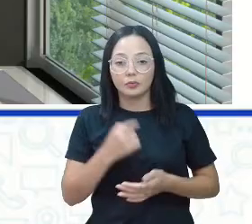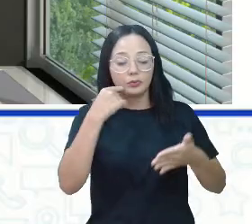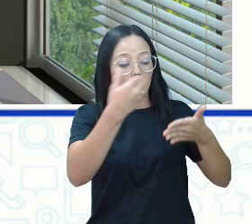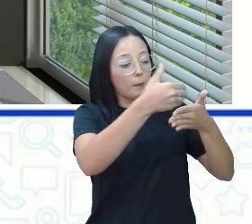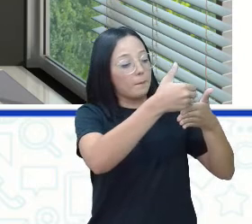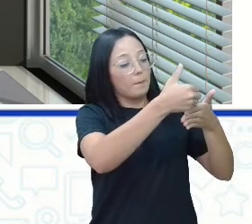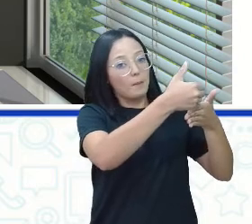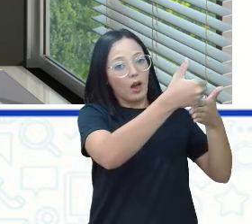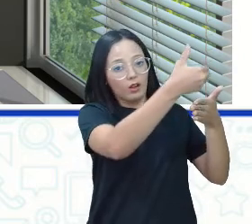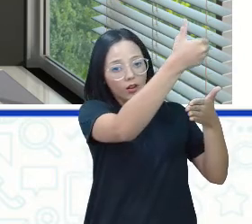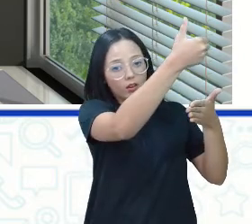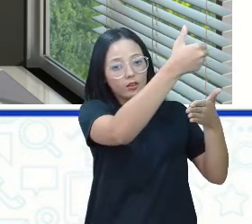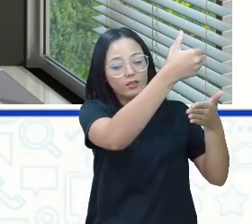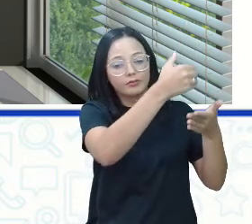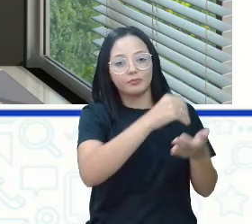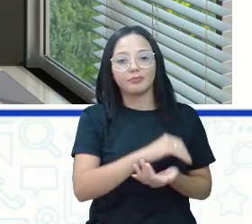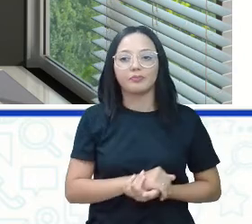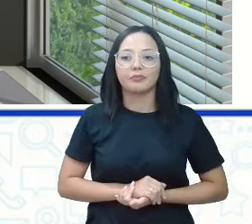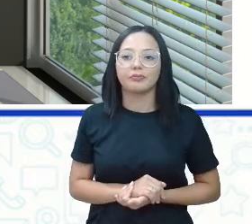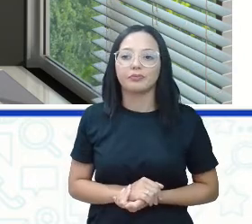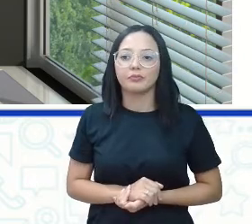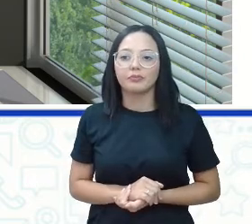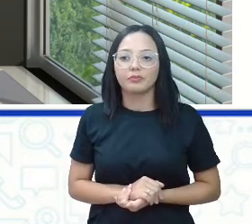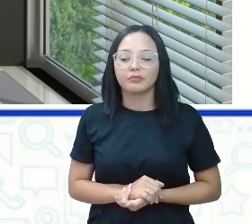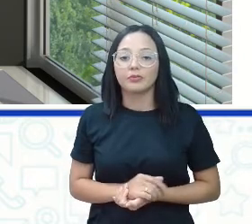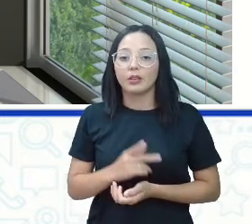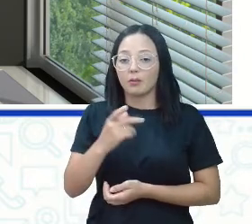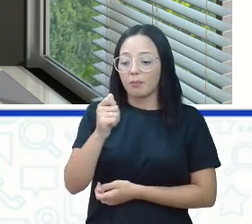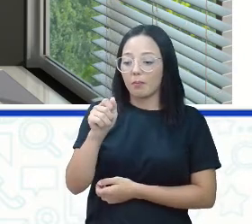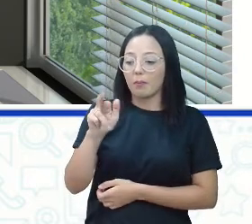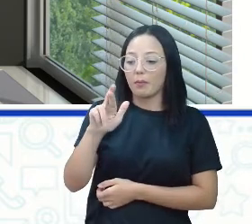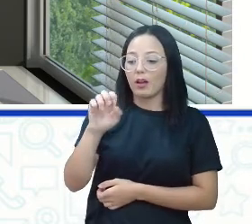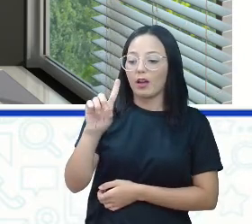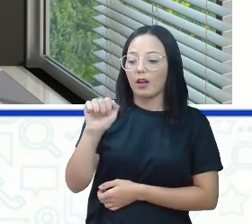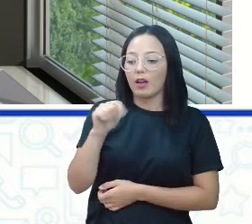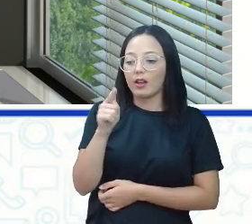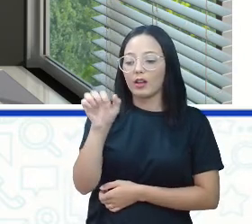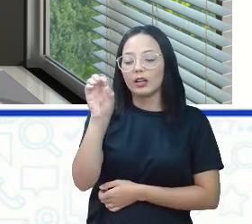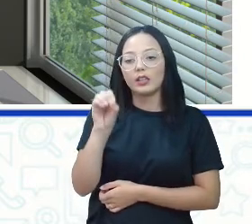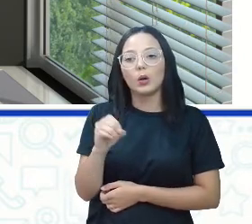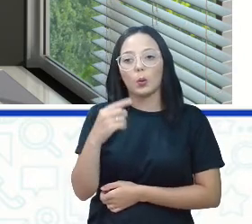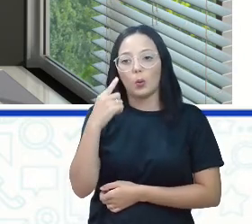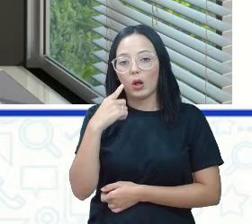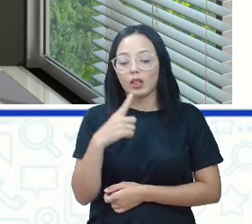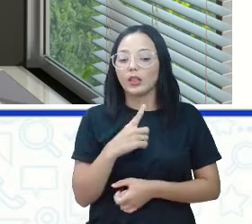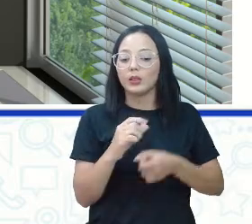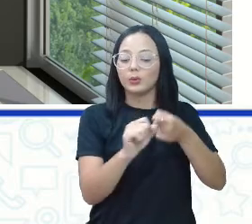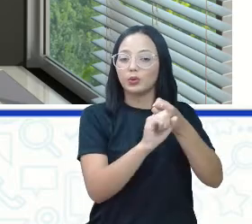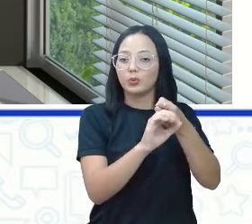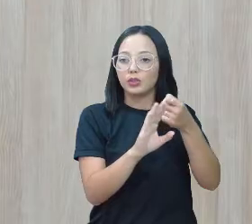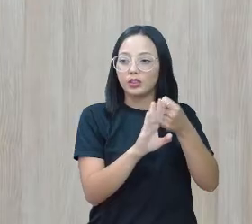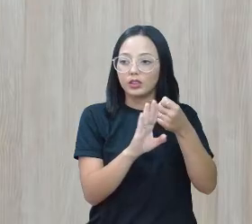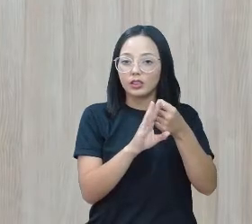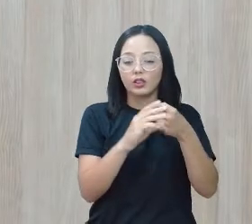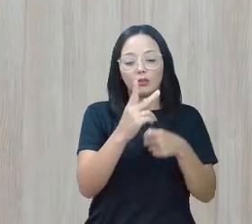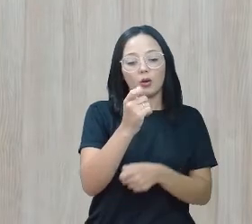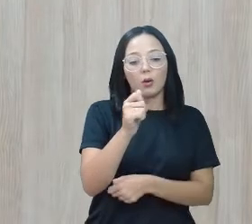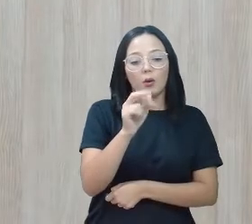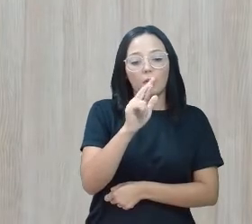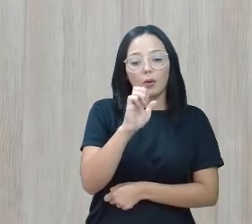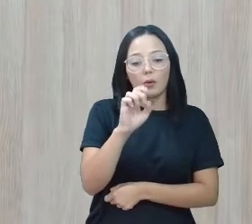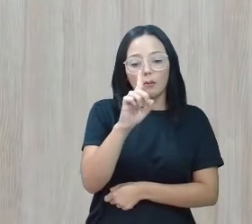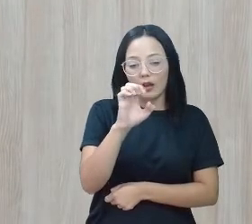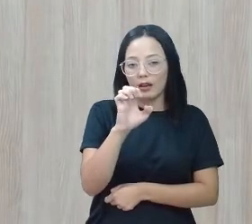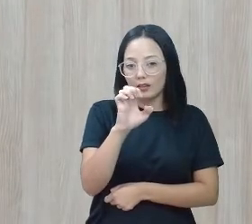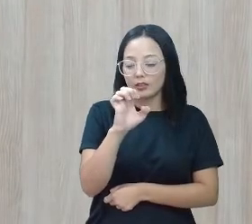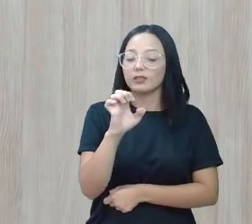Parede, paredão. Né? Vocês percebem que aí nós temos o substantivo parede.